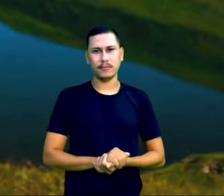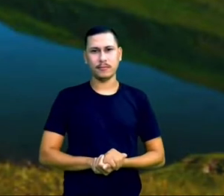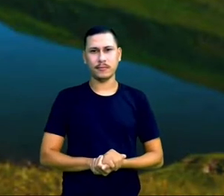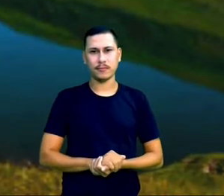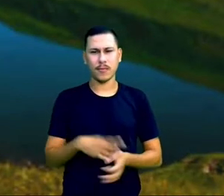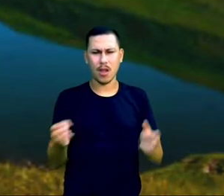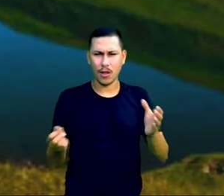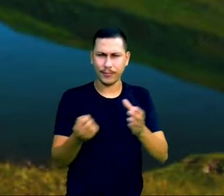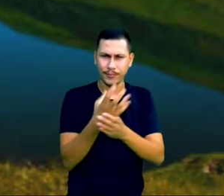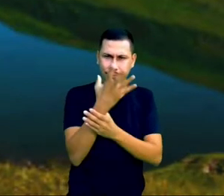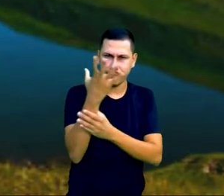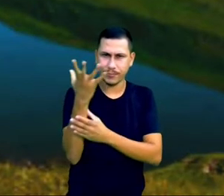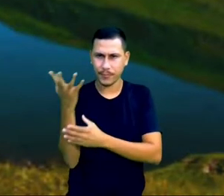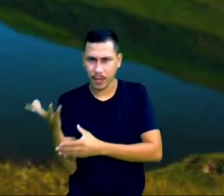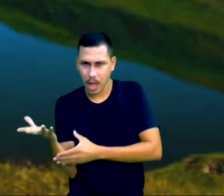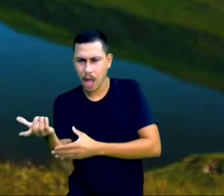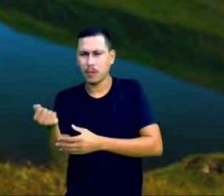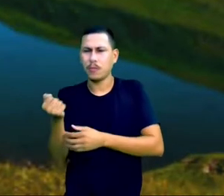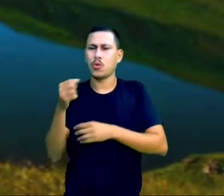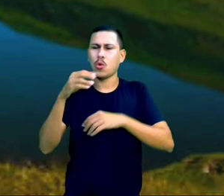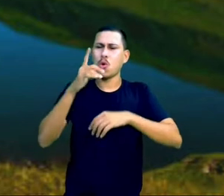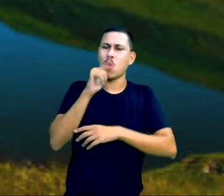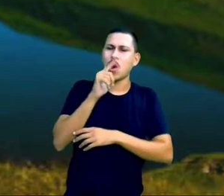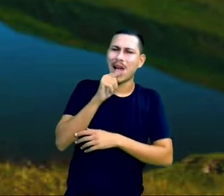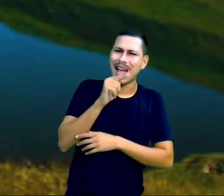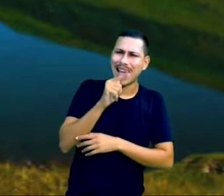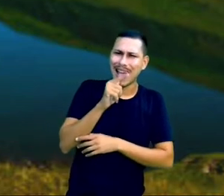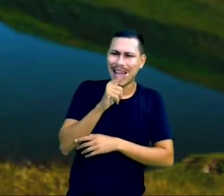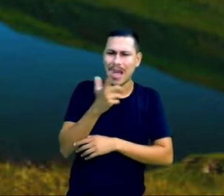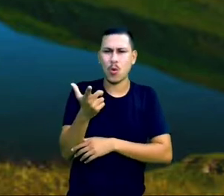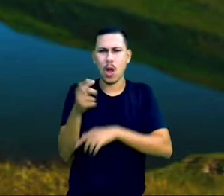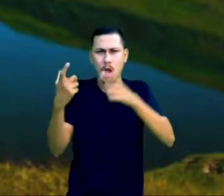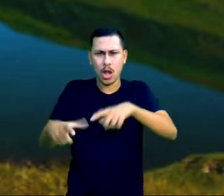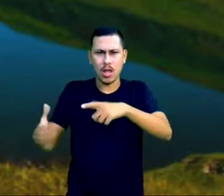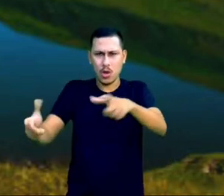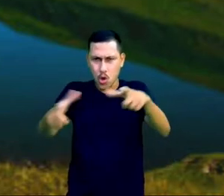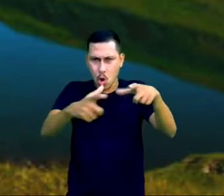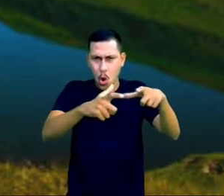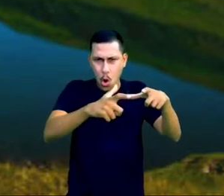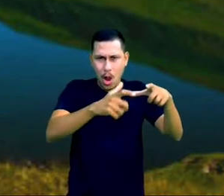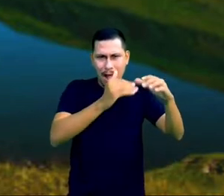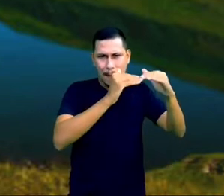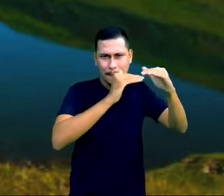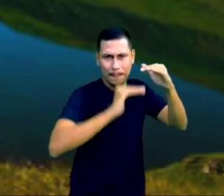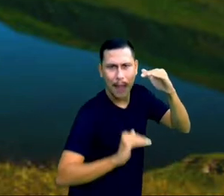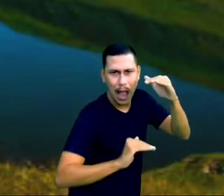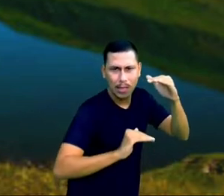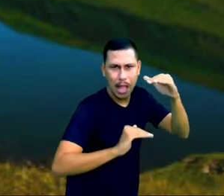são originados pelo acúmulo de água em áreas mais baixas de um